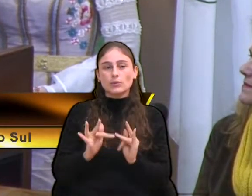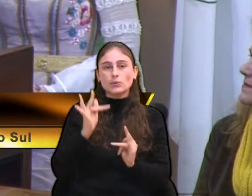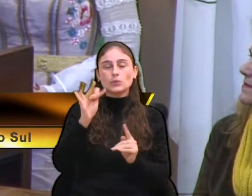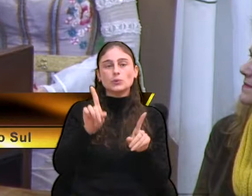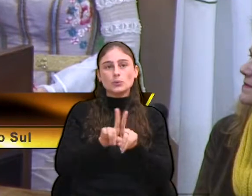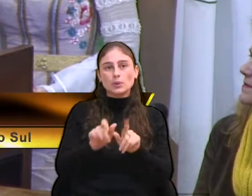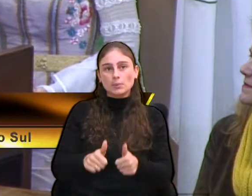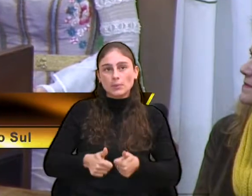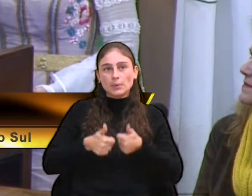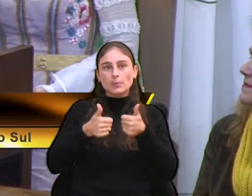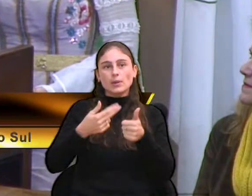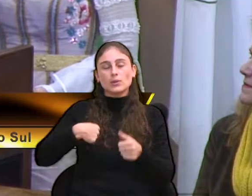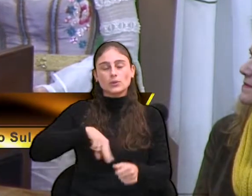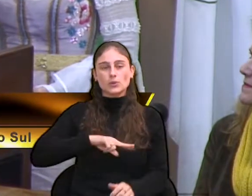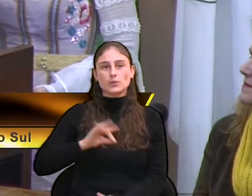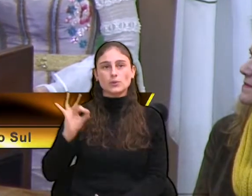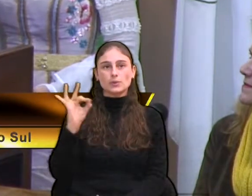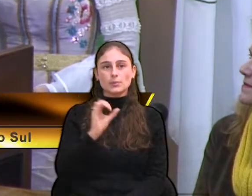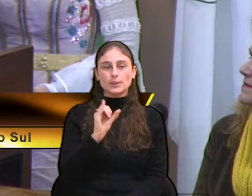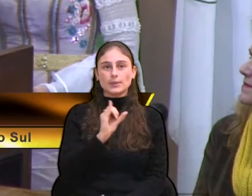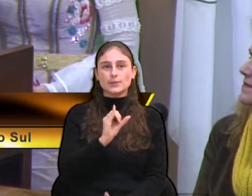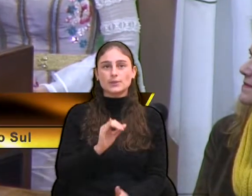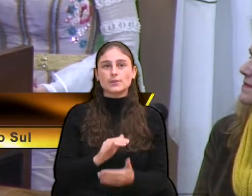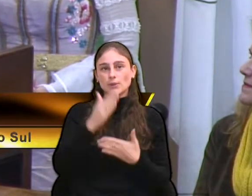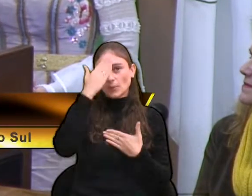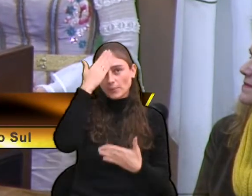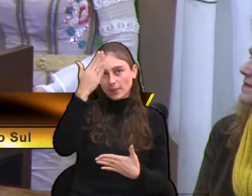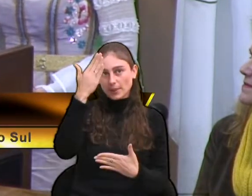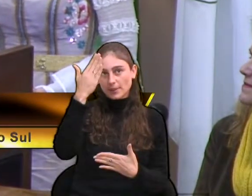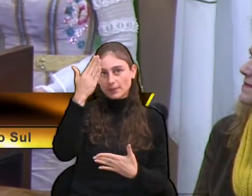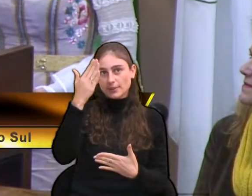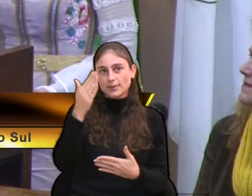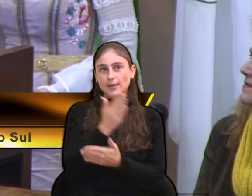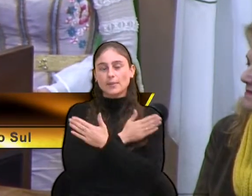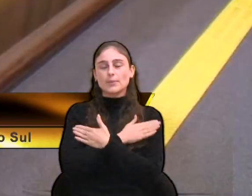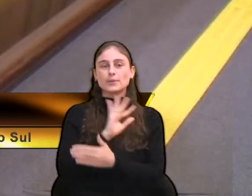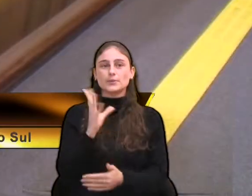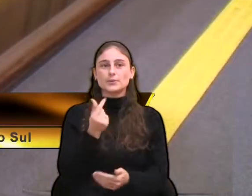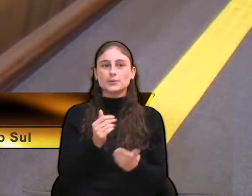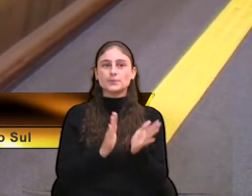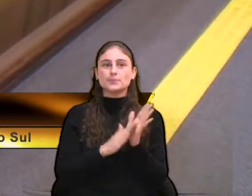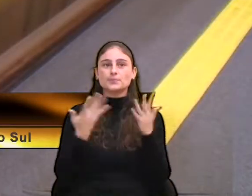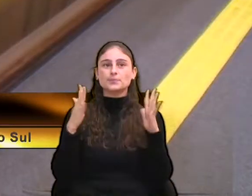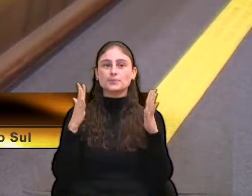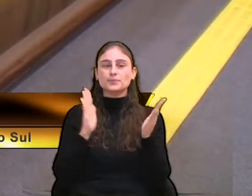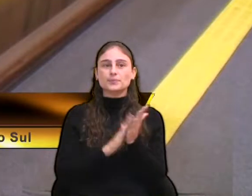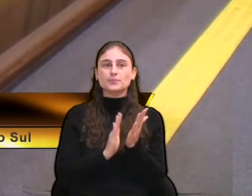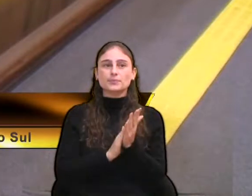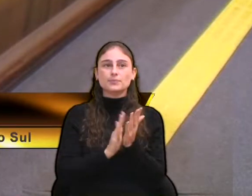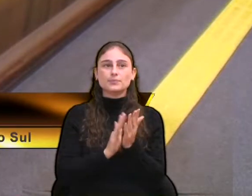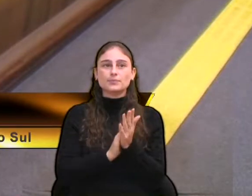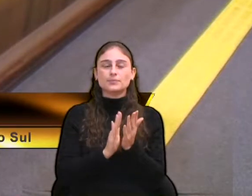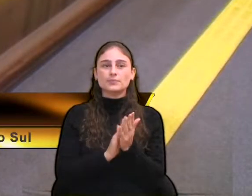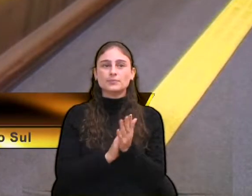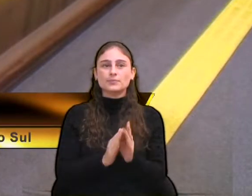efetivar essa homenagem aos nossos imigrantes. Muito obrigada, um abraço a todos.